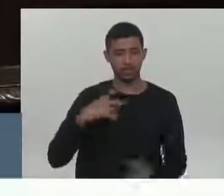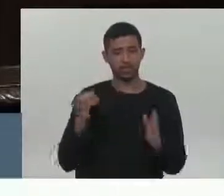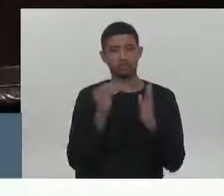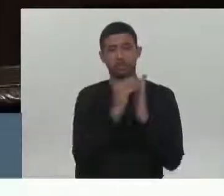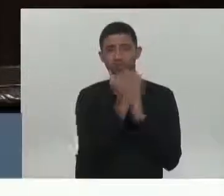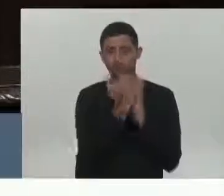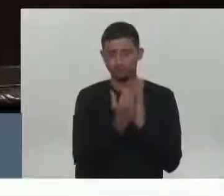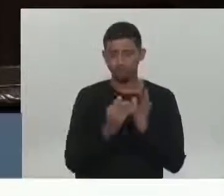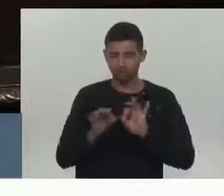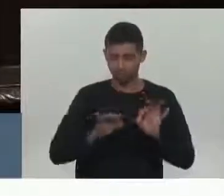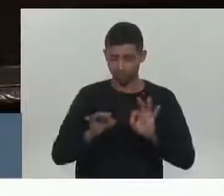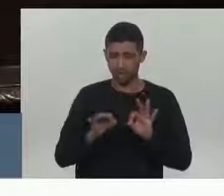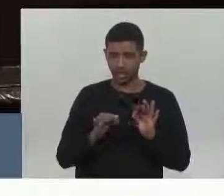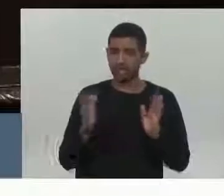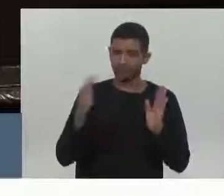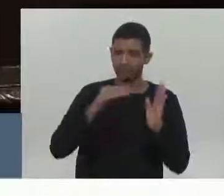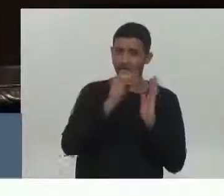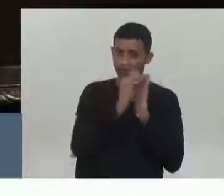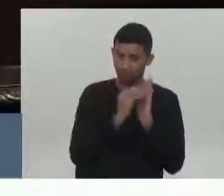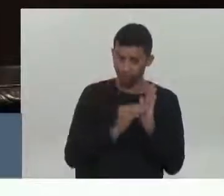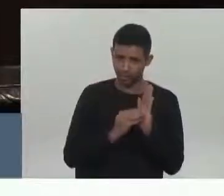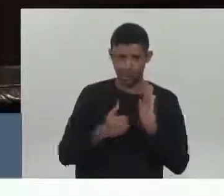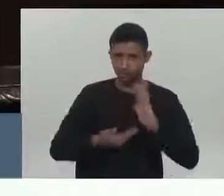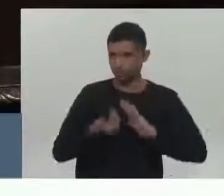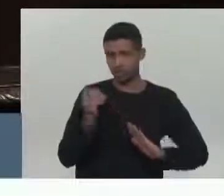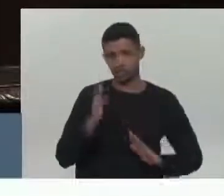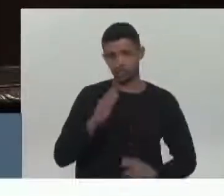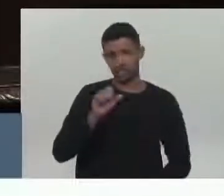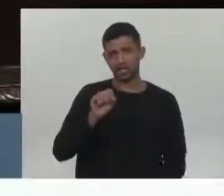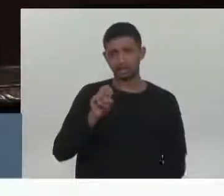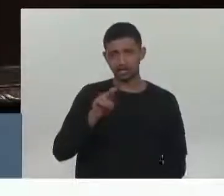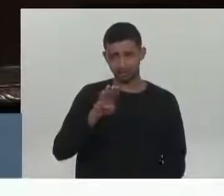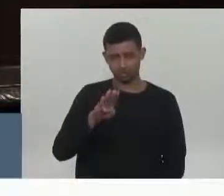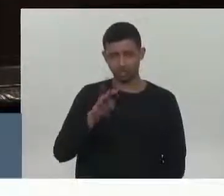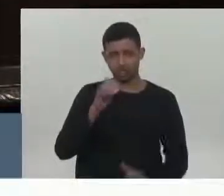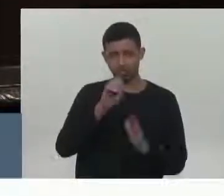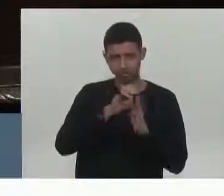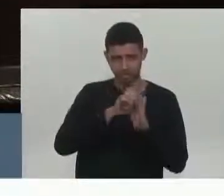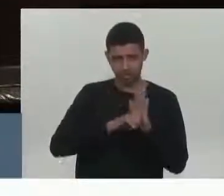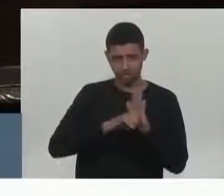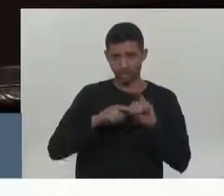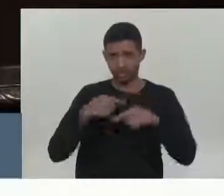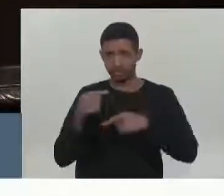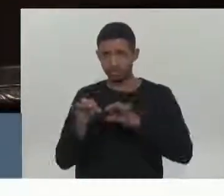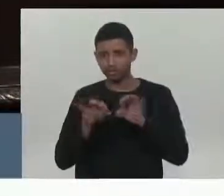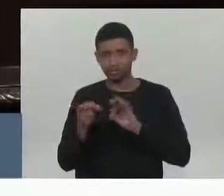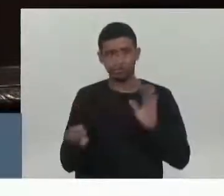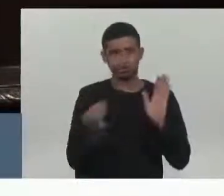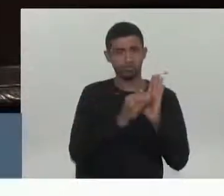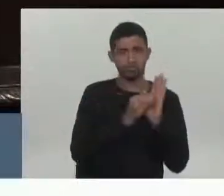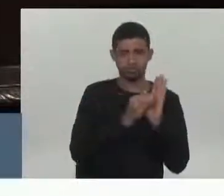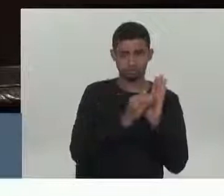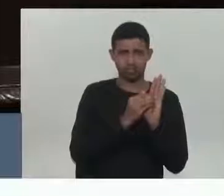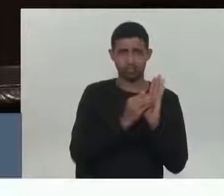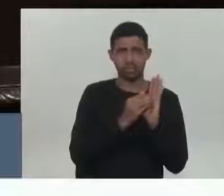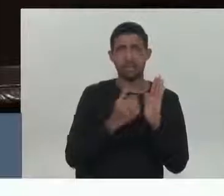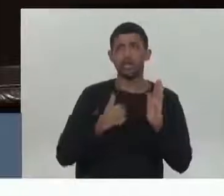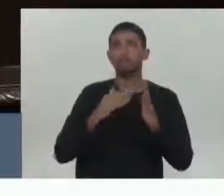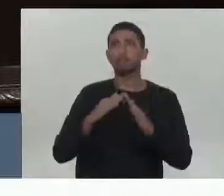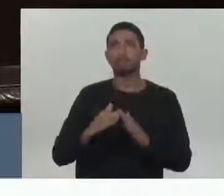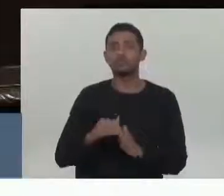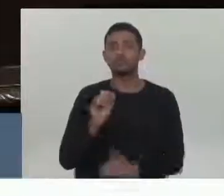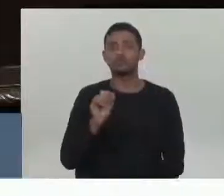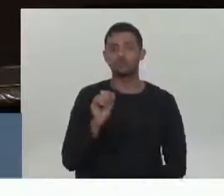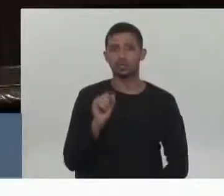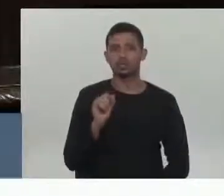virá, e eu já retirei as subemendas sem nenhum problema, quando o projeto voltar à pauta, presidente, o que eu vou pedir